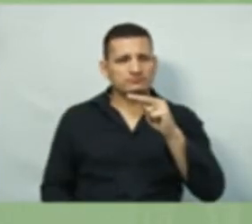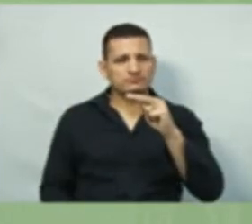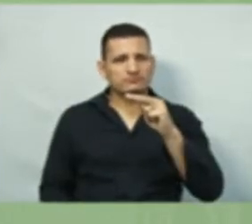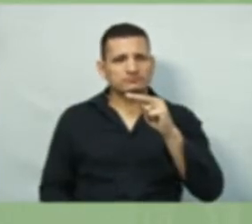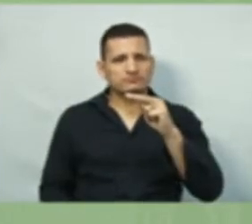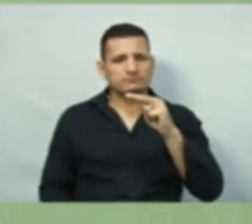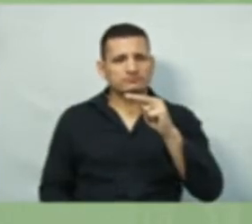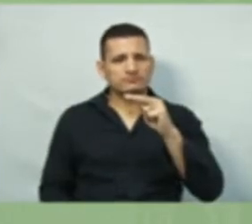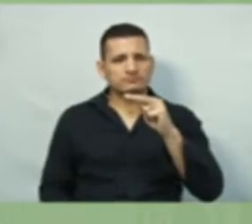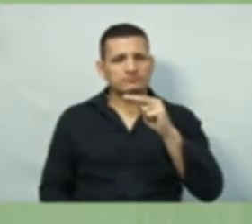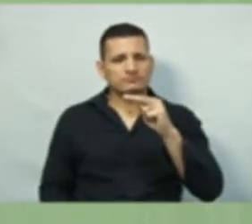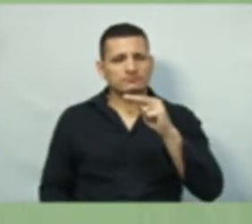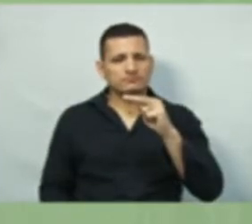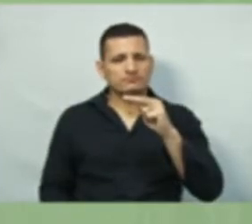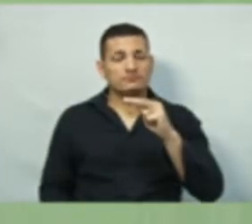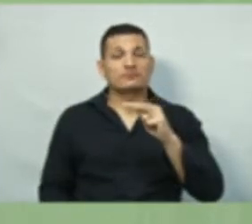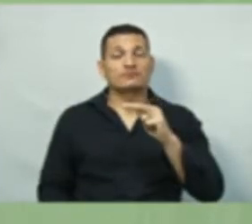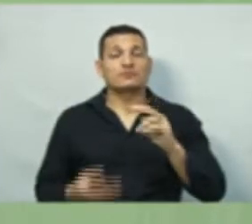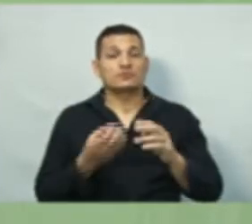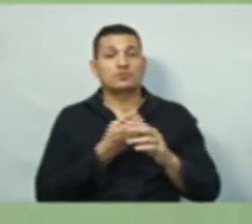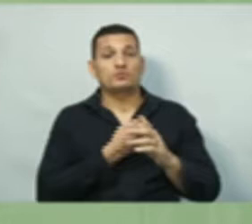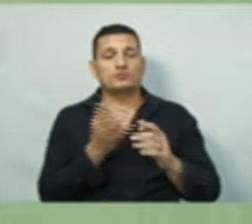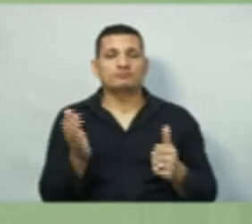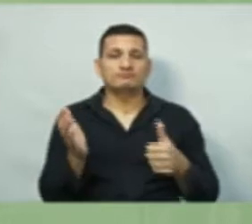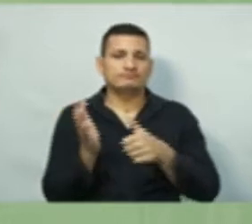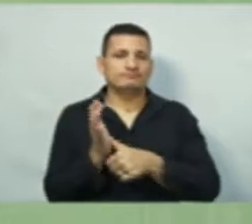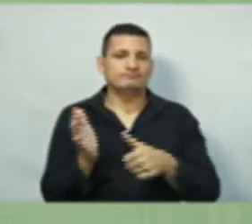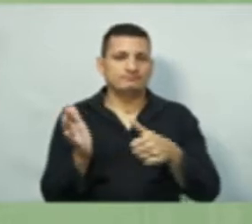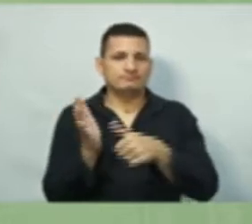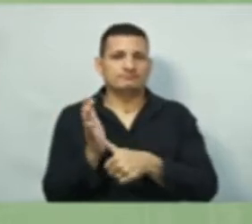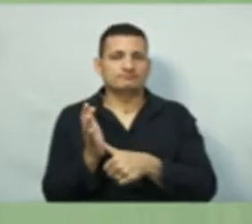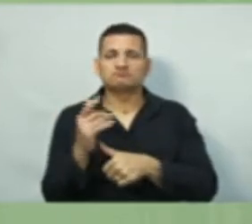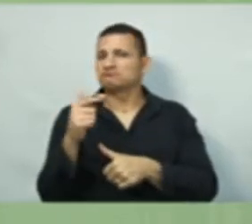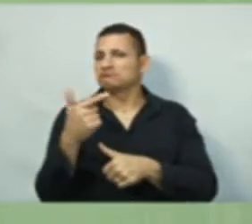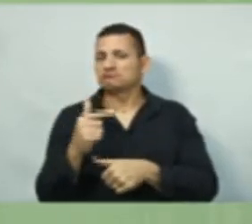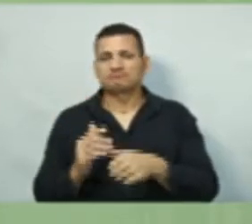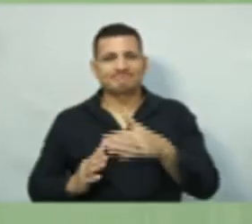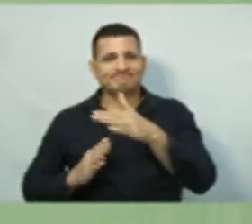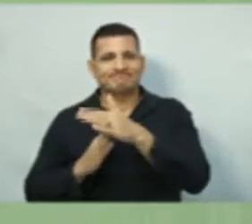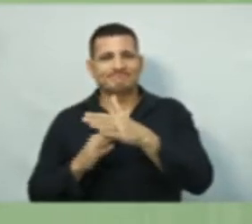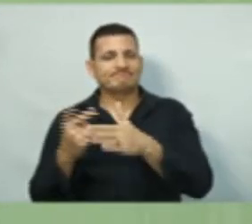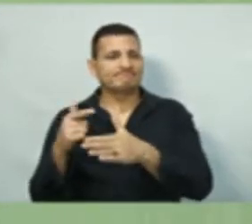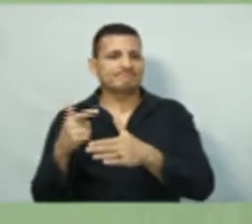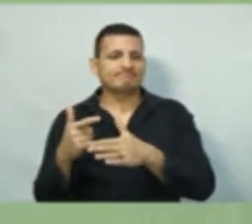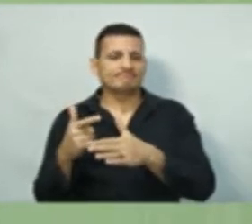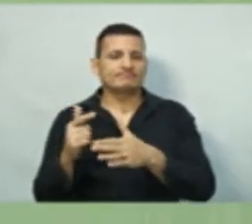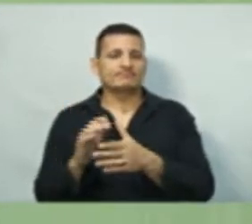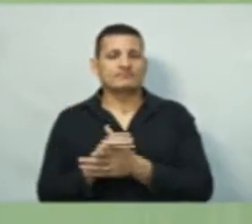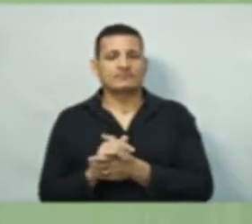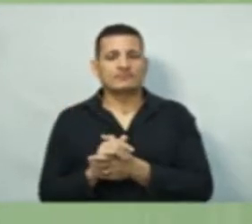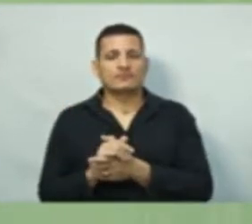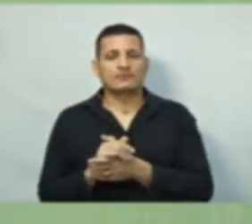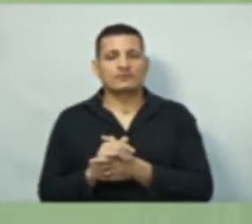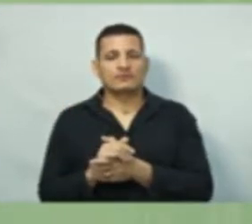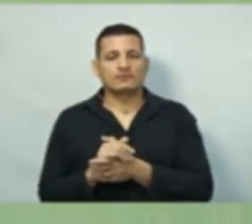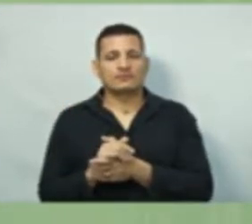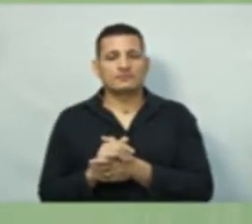aqui que o número ilimitado de associados, mas existe o